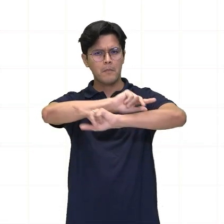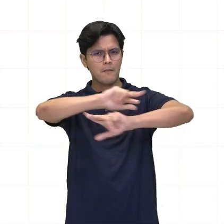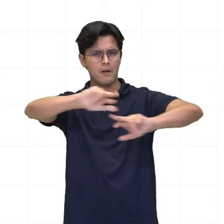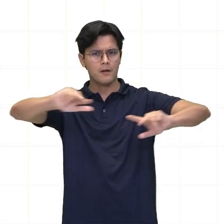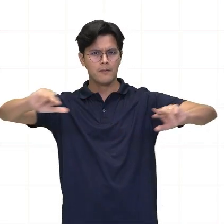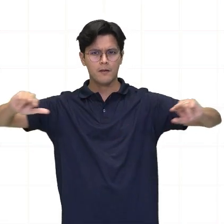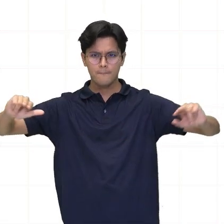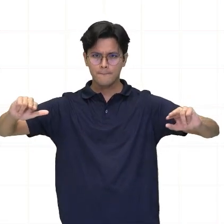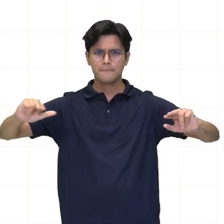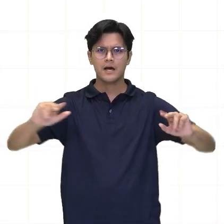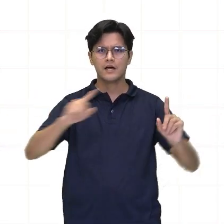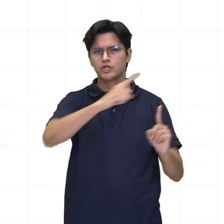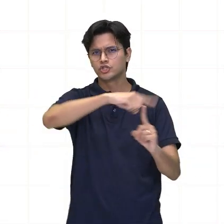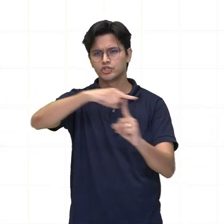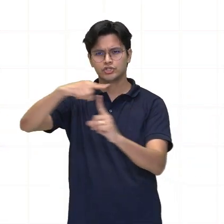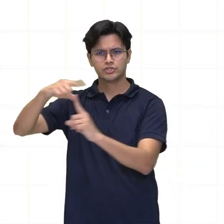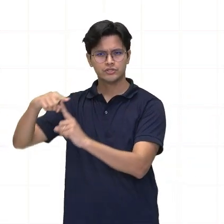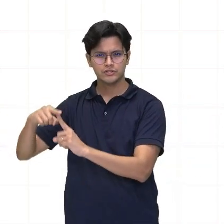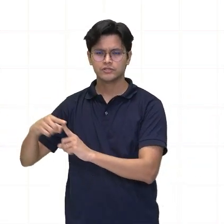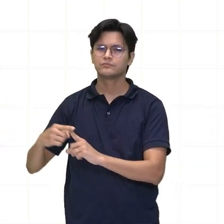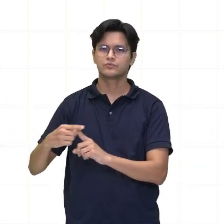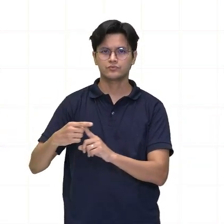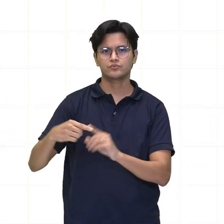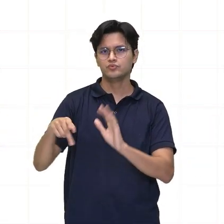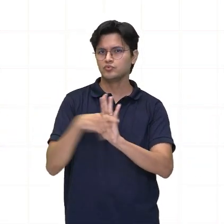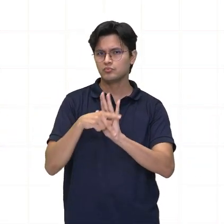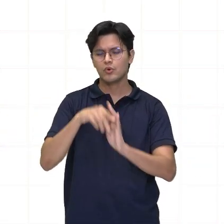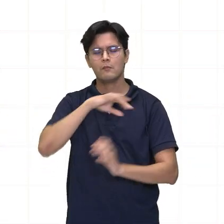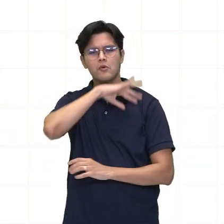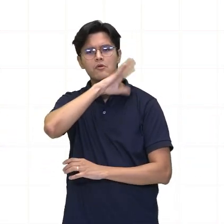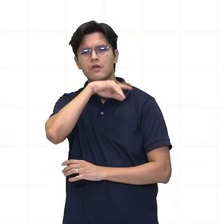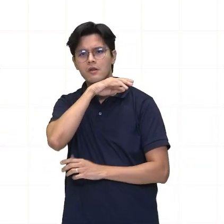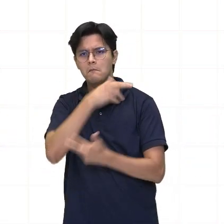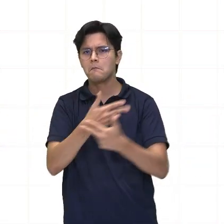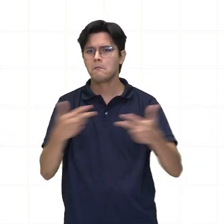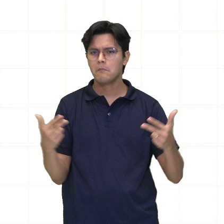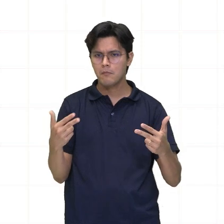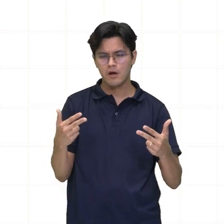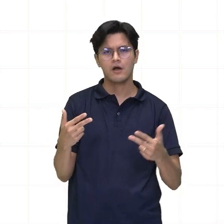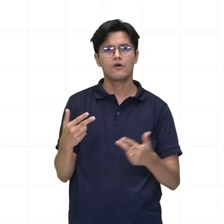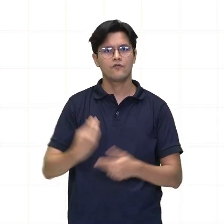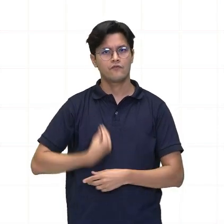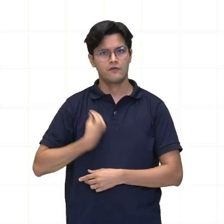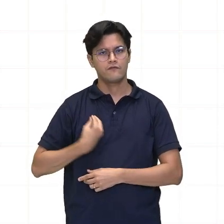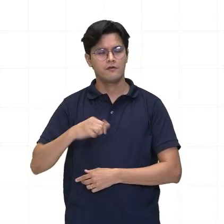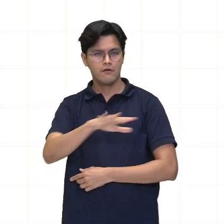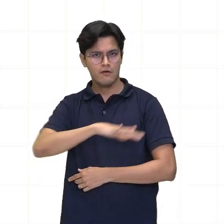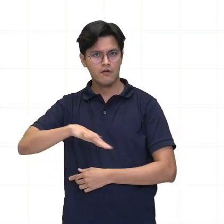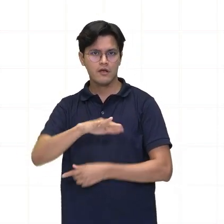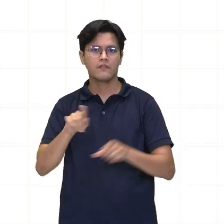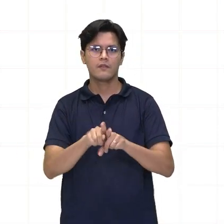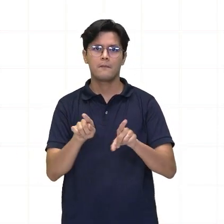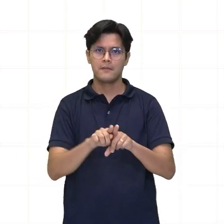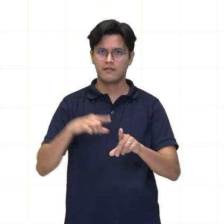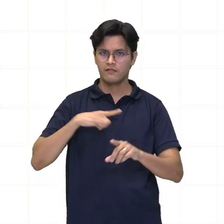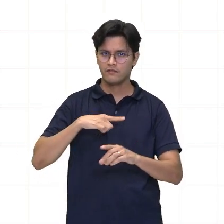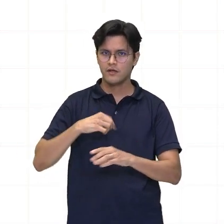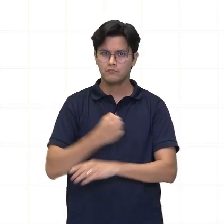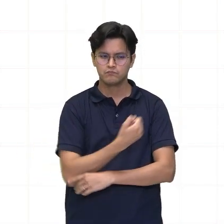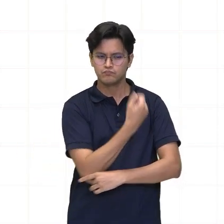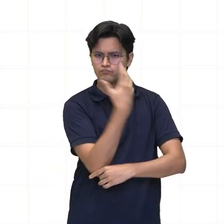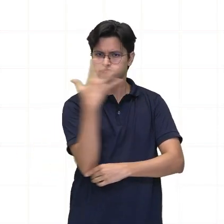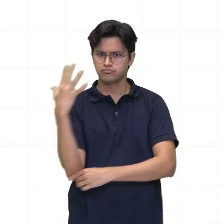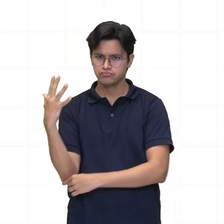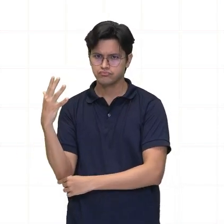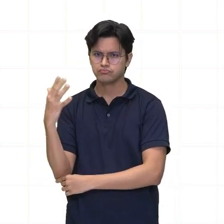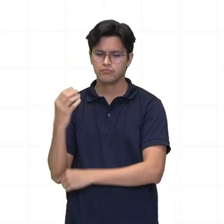espécies que compõem aqui a fauna, né? Que são as espécies animais, vegetais também, compondo